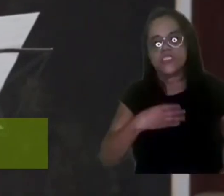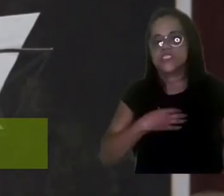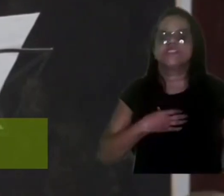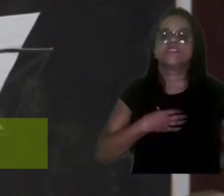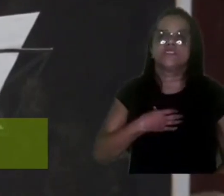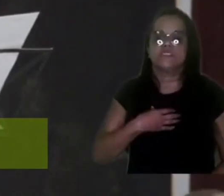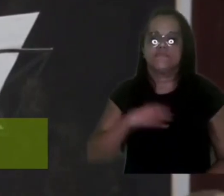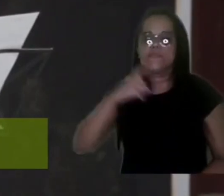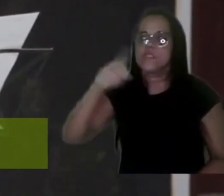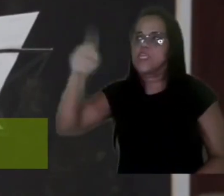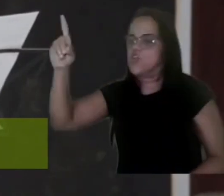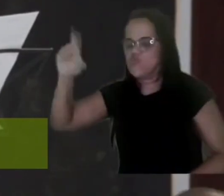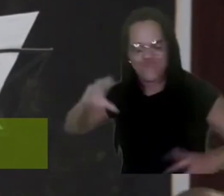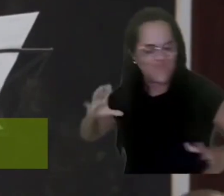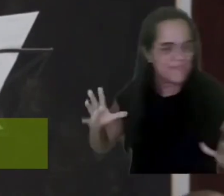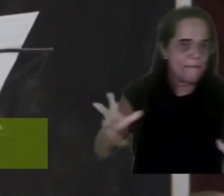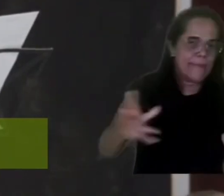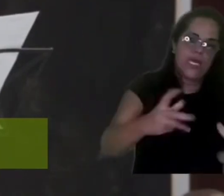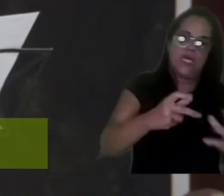Maravilhoso és,